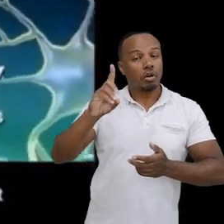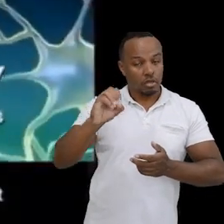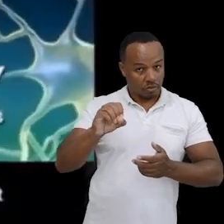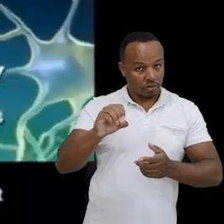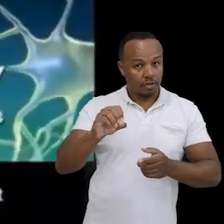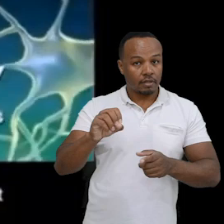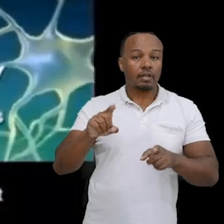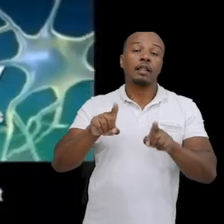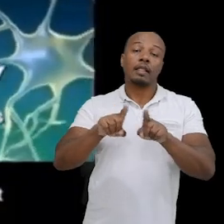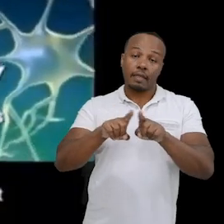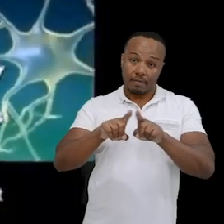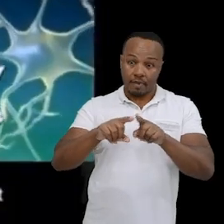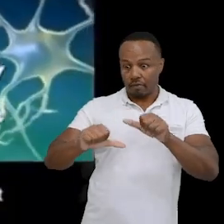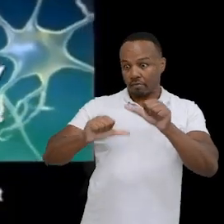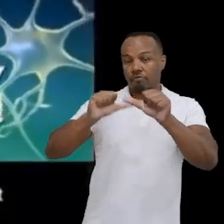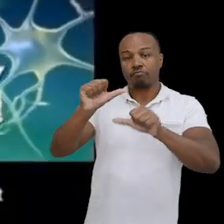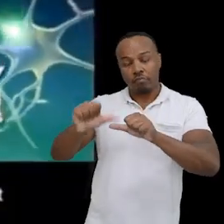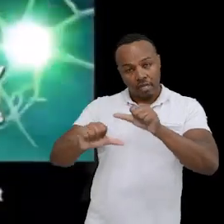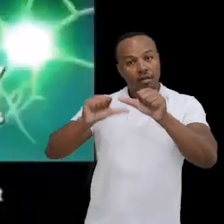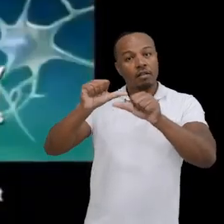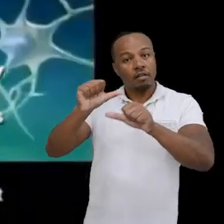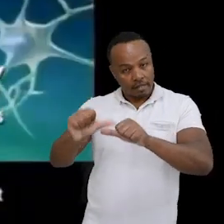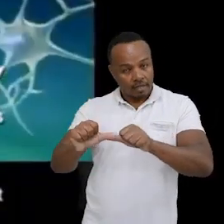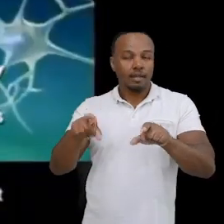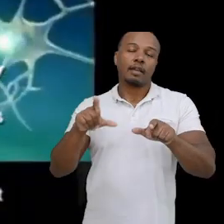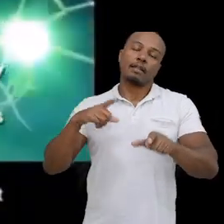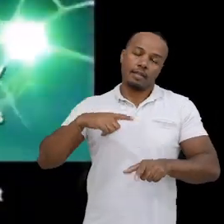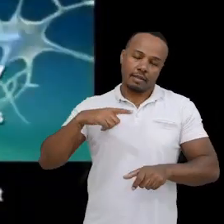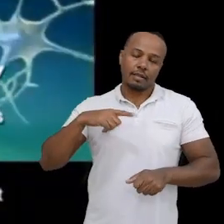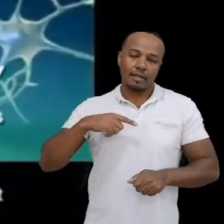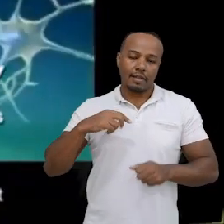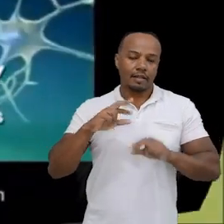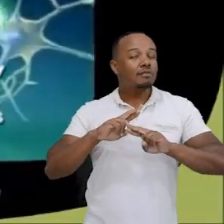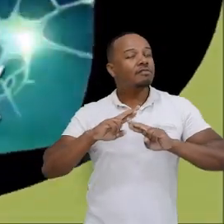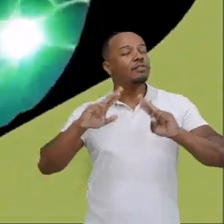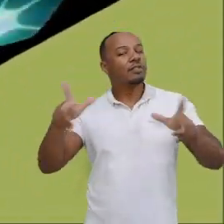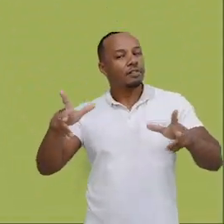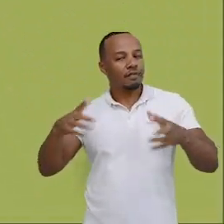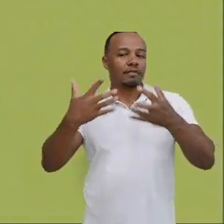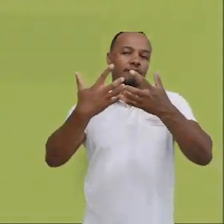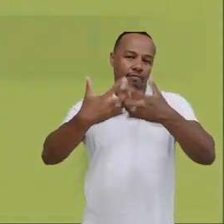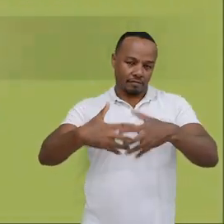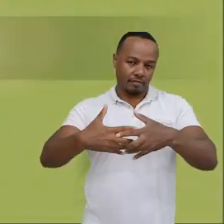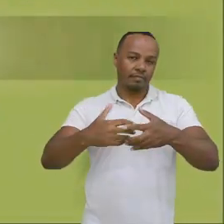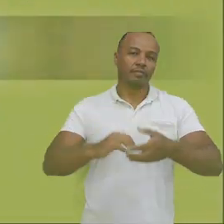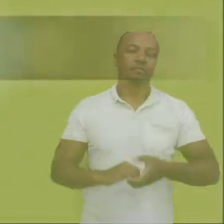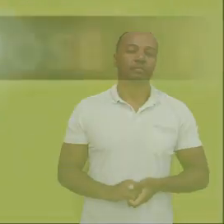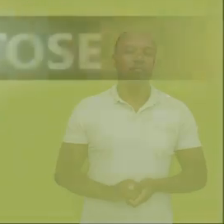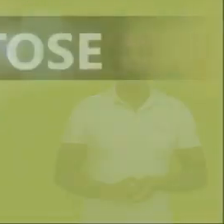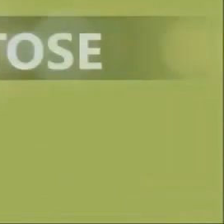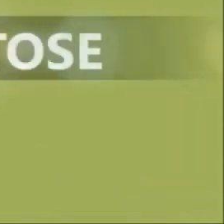dendritos, e se especializam em diferentes funções.